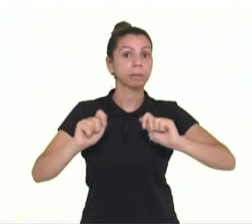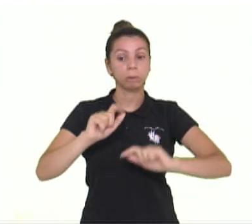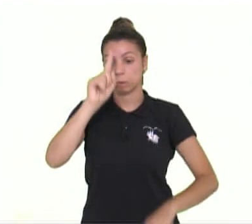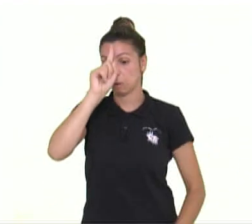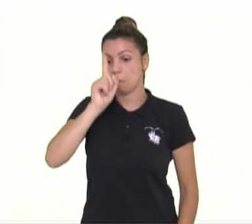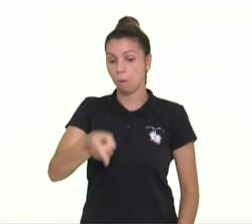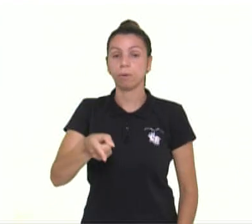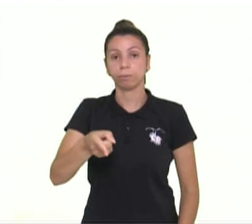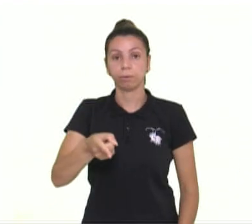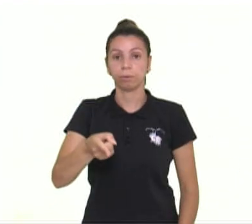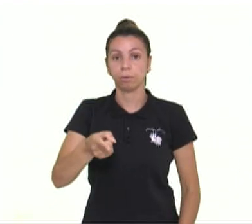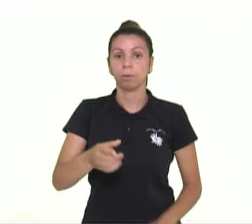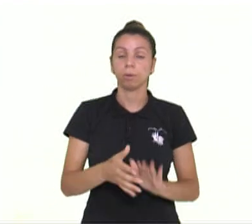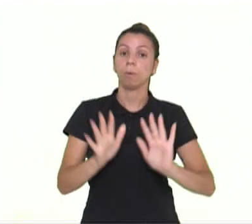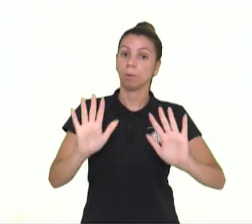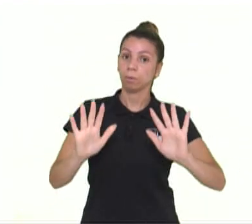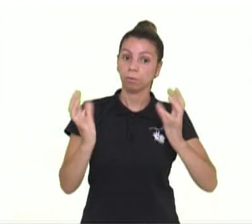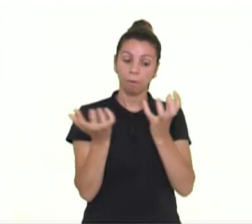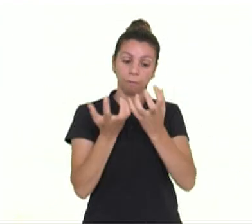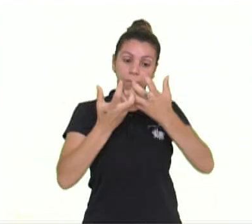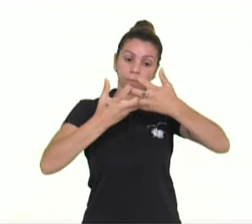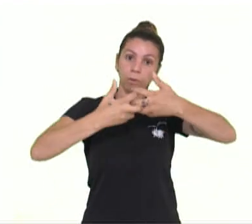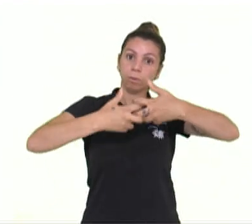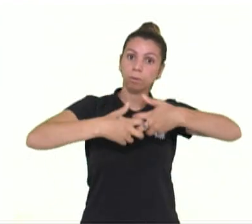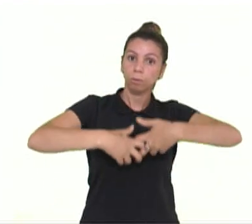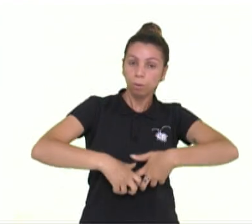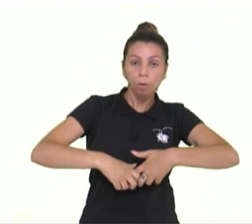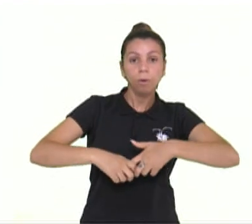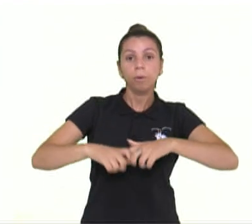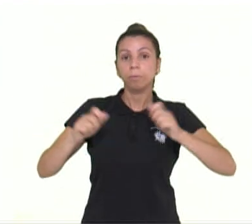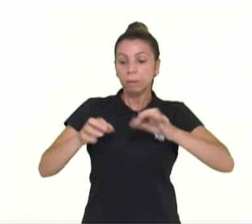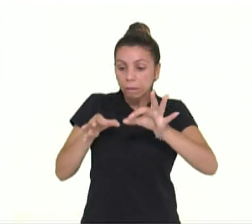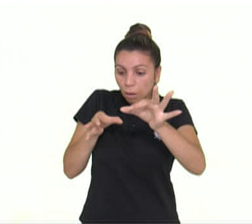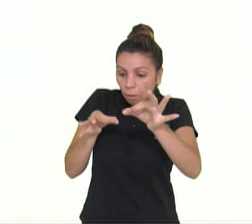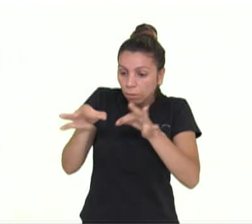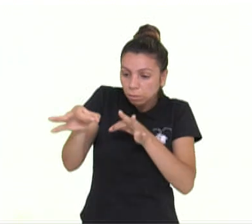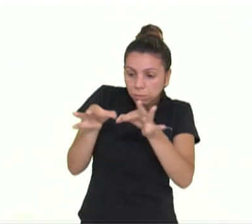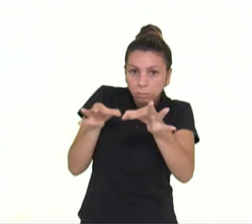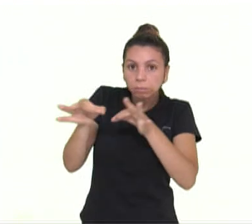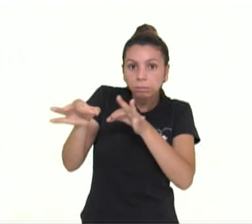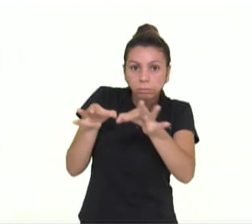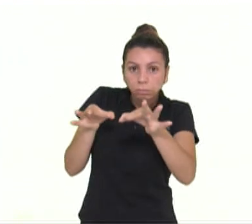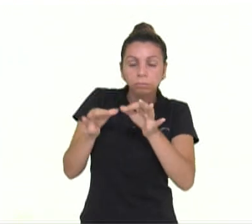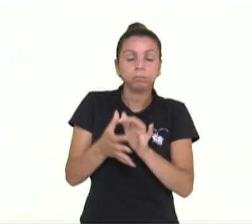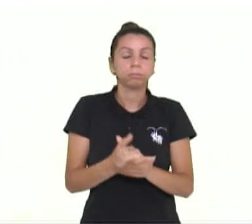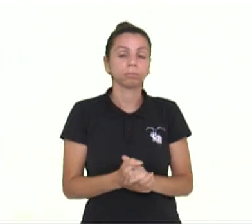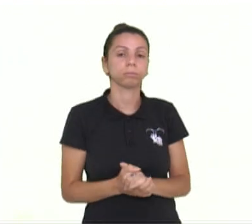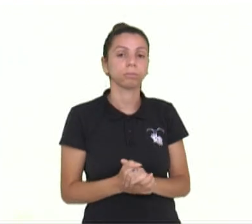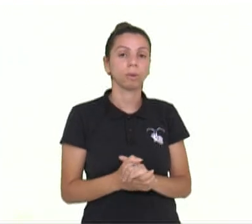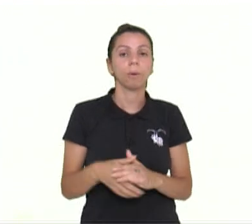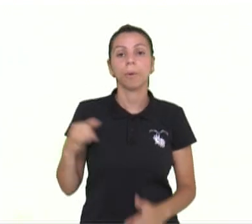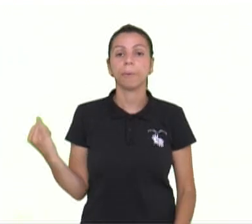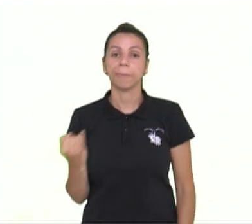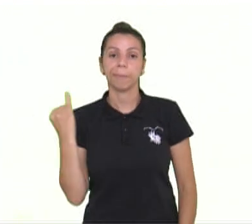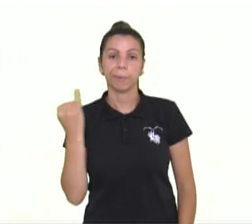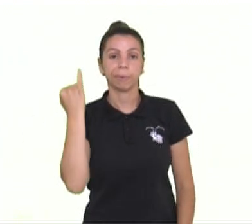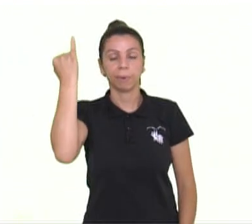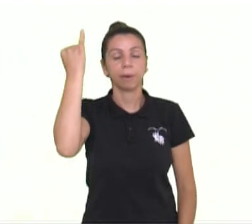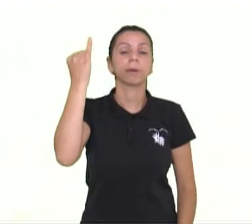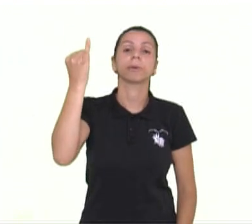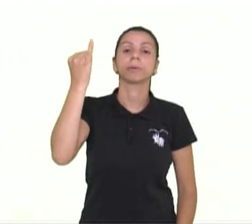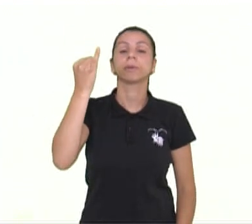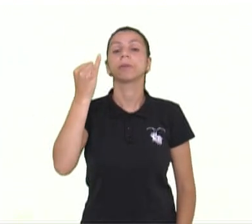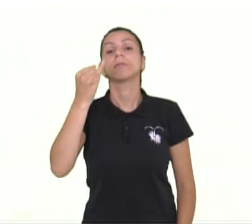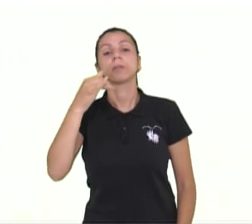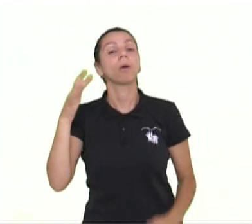As coisas só funcionam bem quando elas estão em ordem. Olha lá. É importante que você, então, conheça o regimento